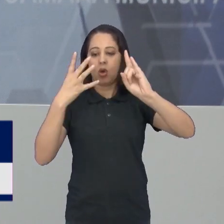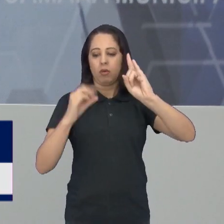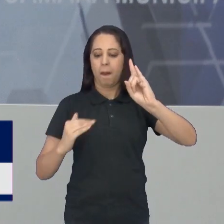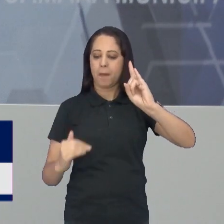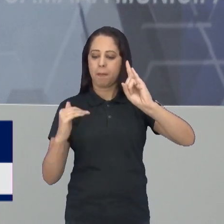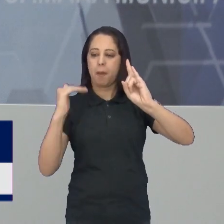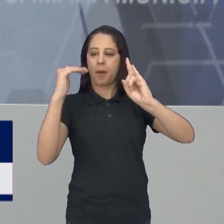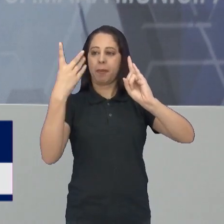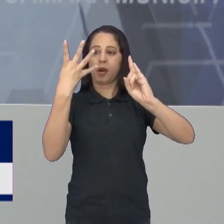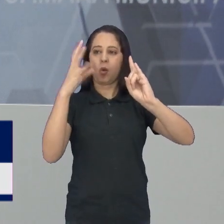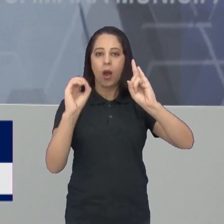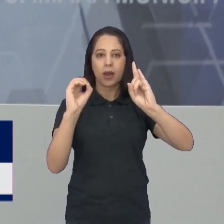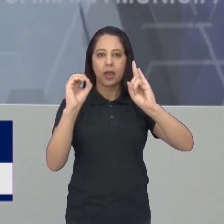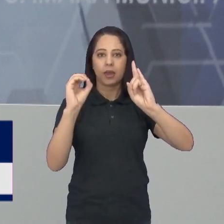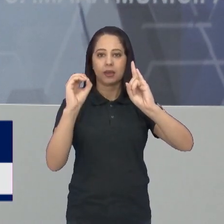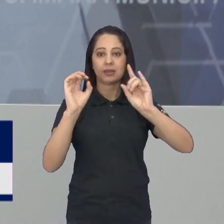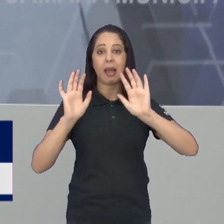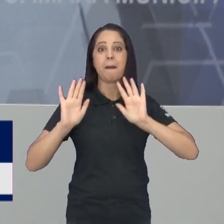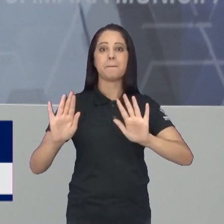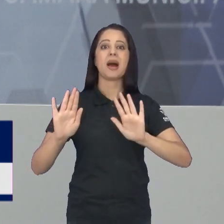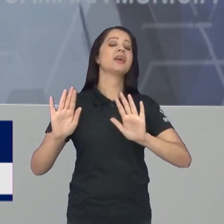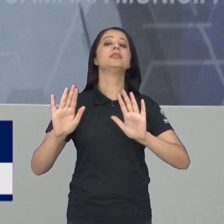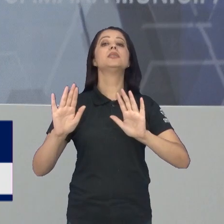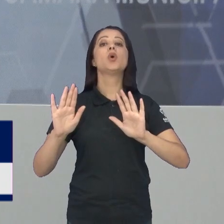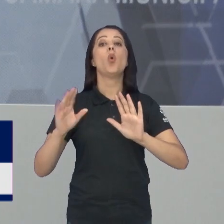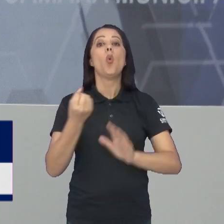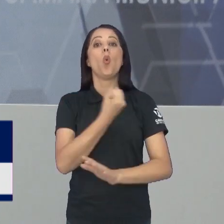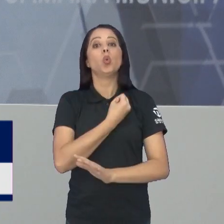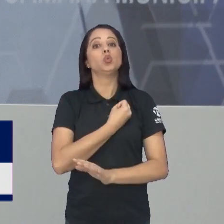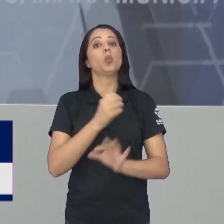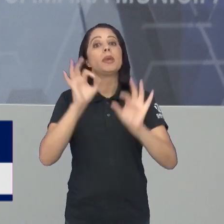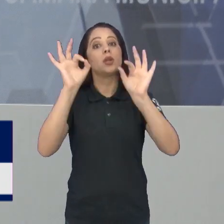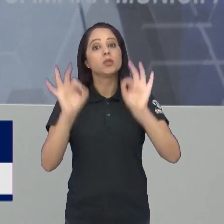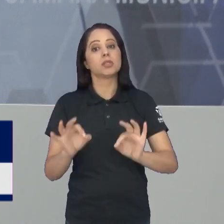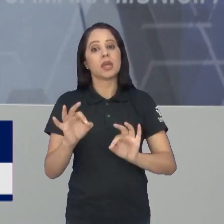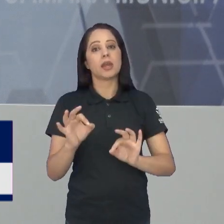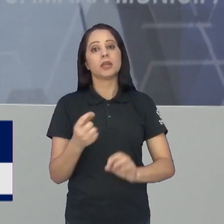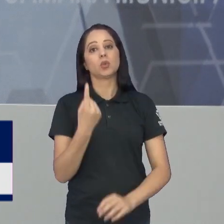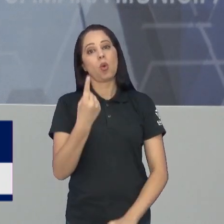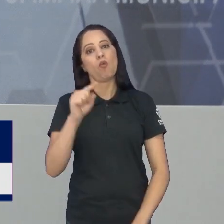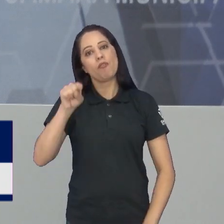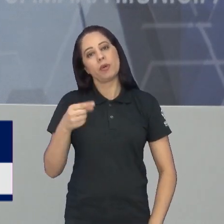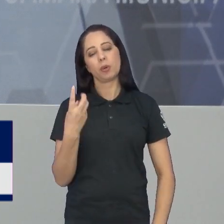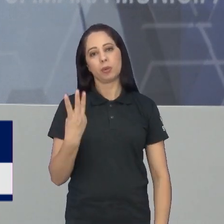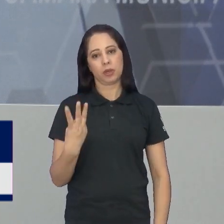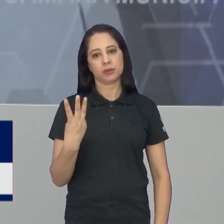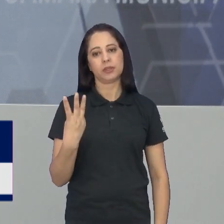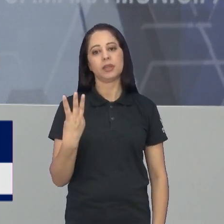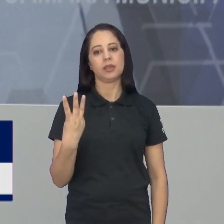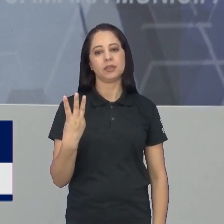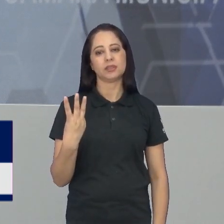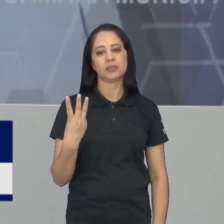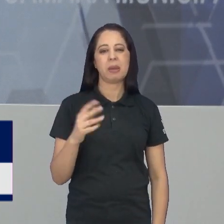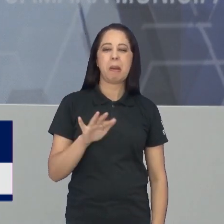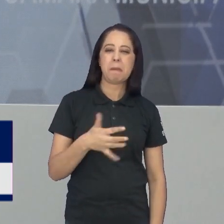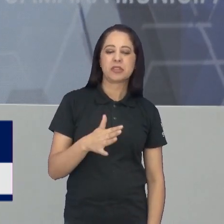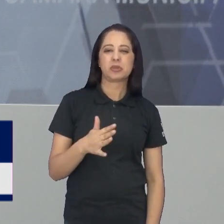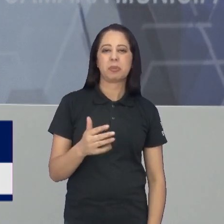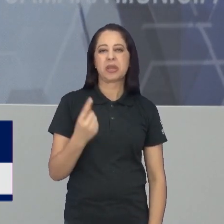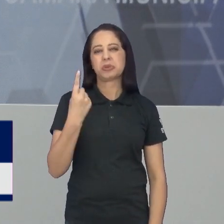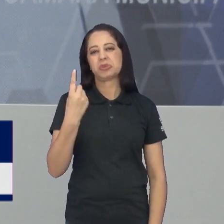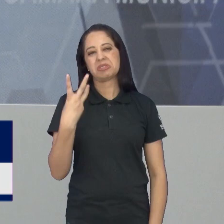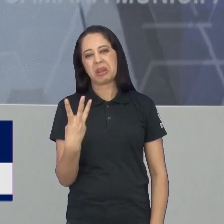coeficiente básico é 1,3, tá? 1.300 metros quadrados, que dariam 13